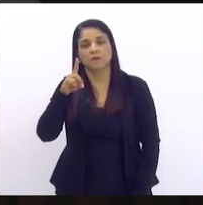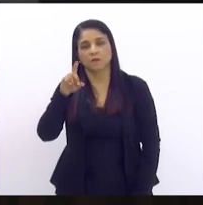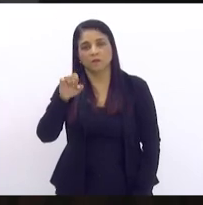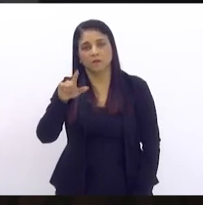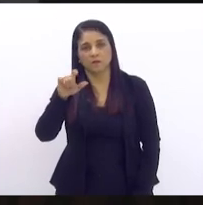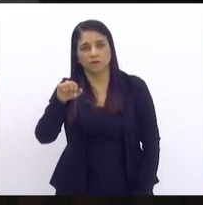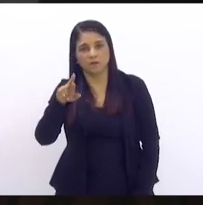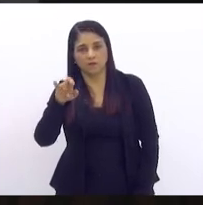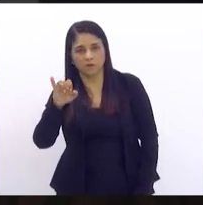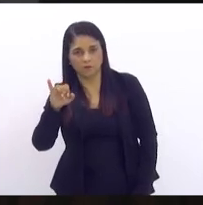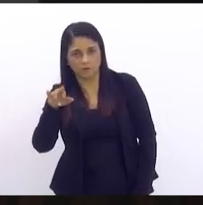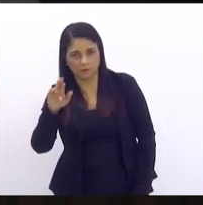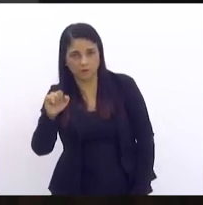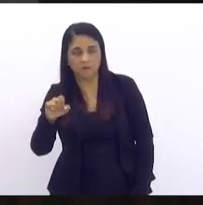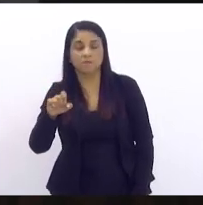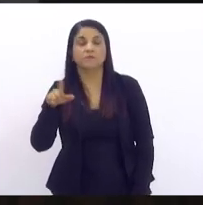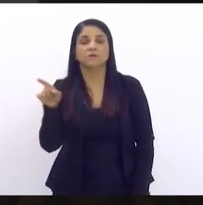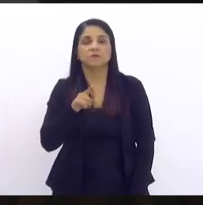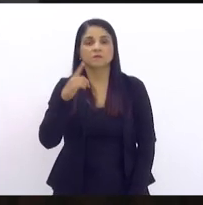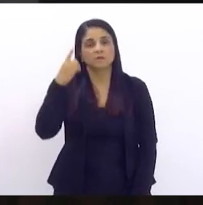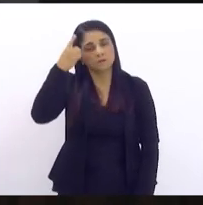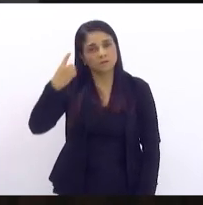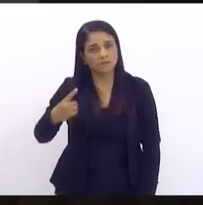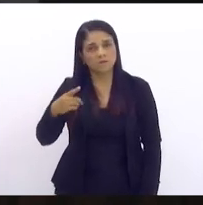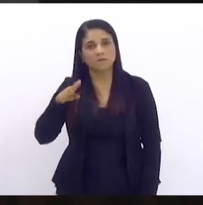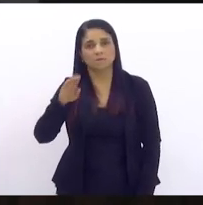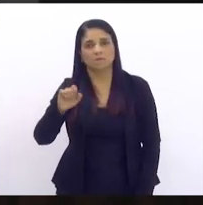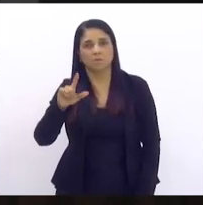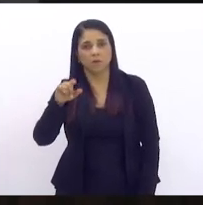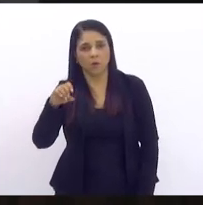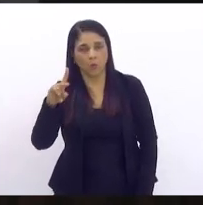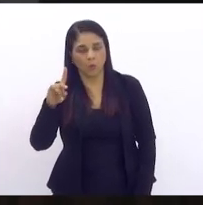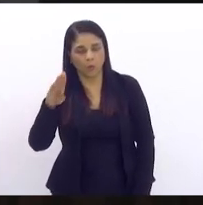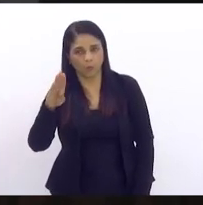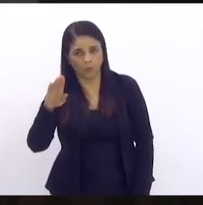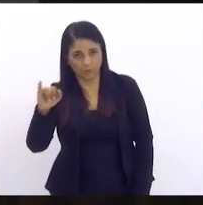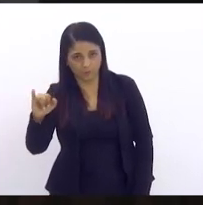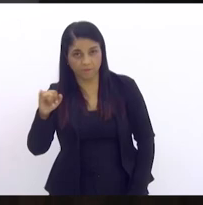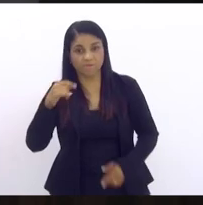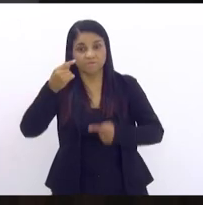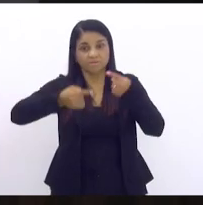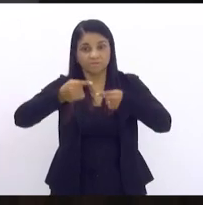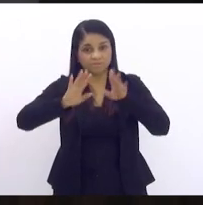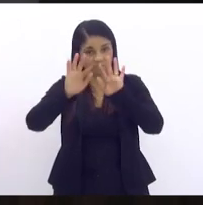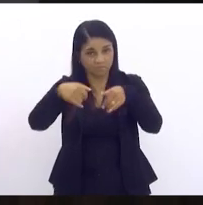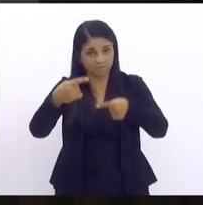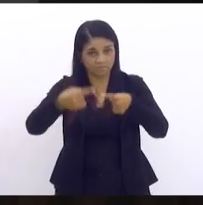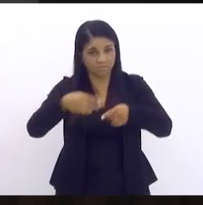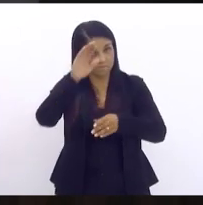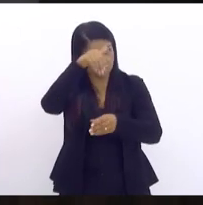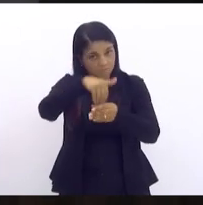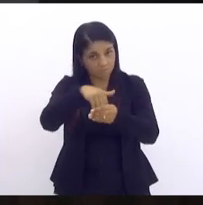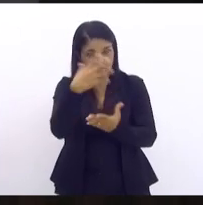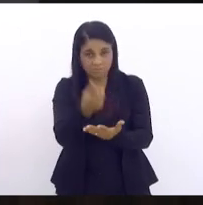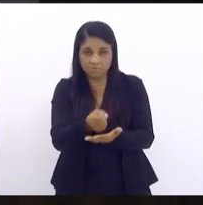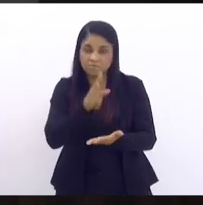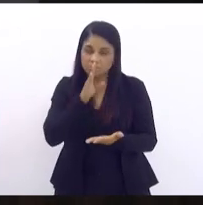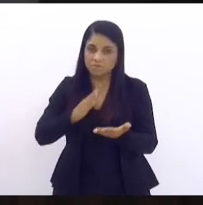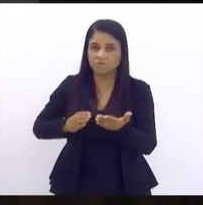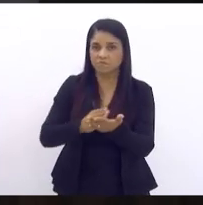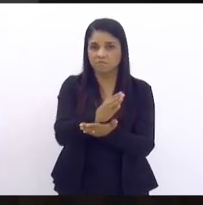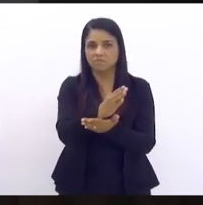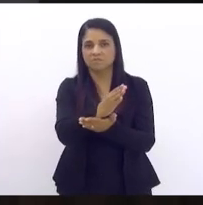Balbi. Em discussão, não havendo quem queira discutir, encerrada a discussão. Em votação, senhores que aprovam, permaneçam como